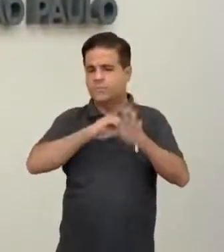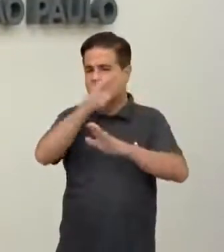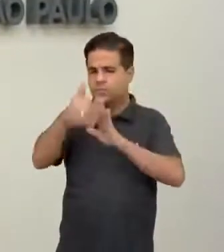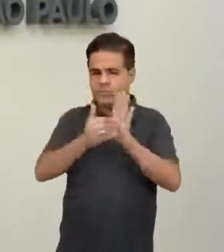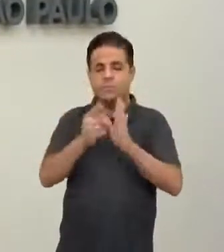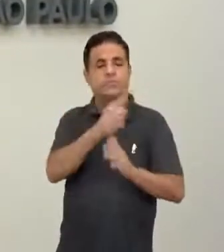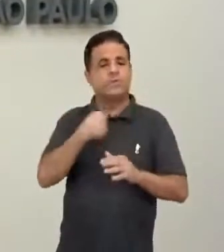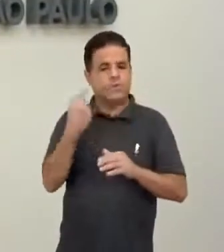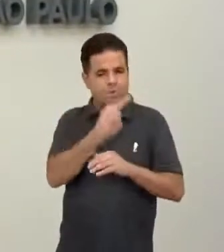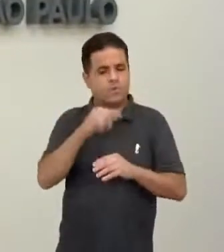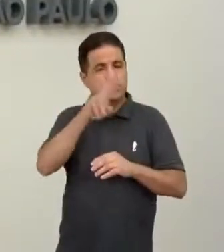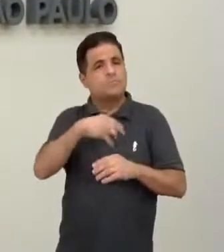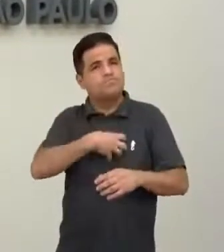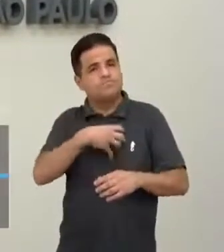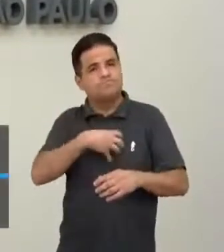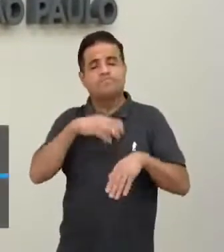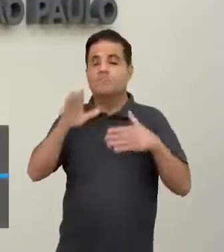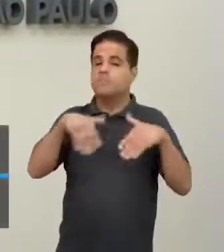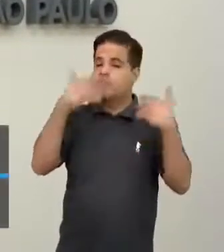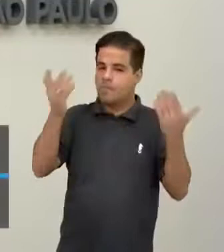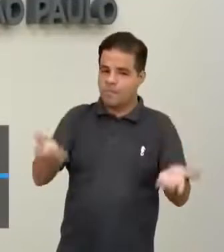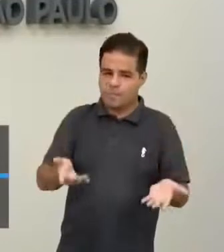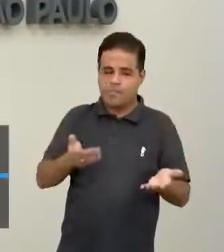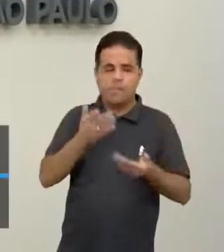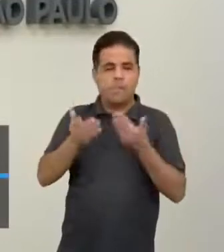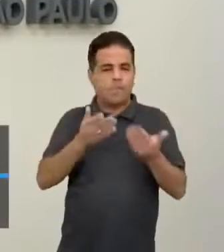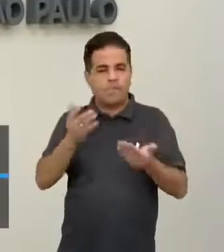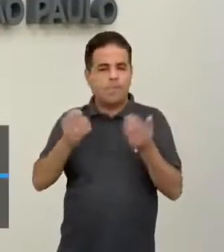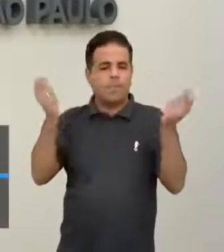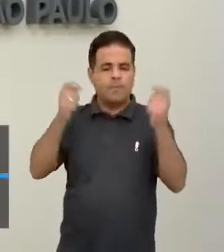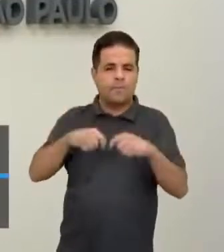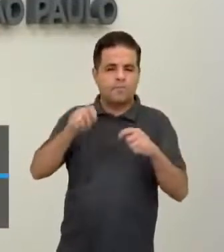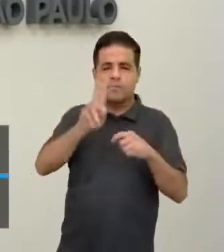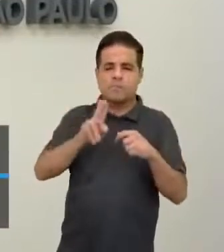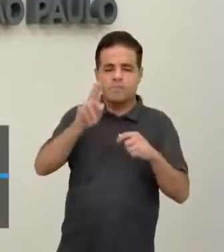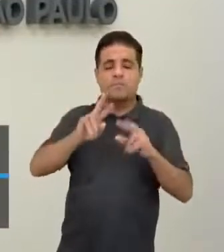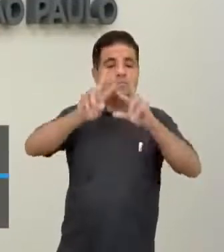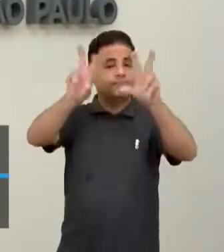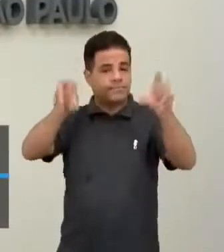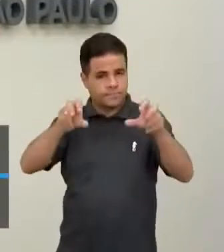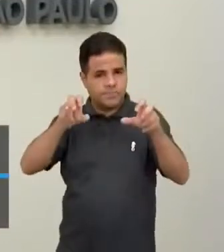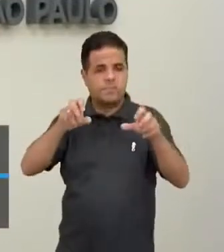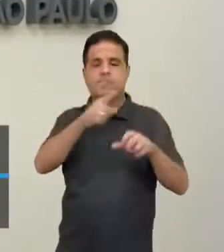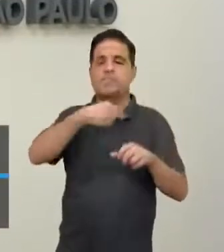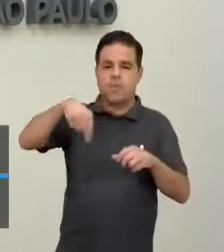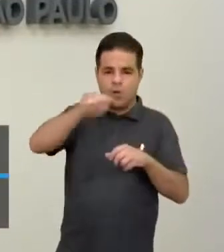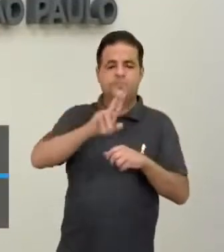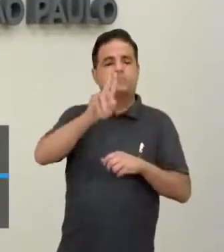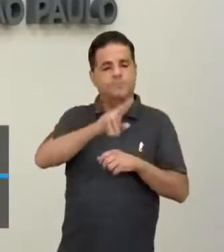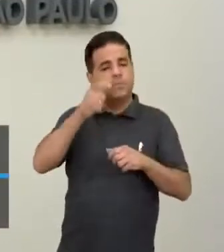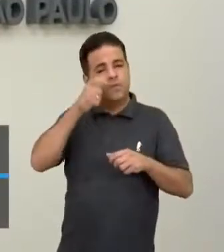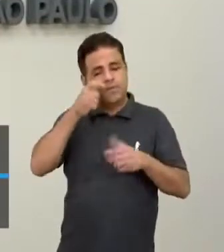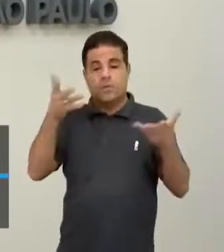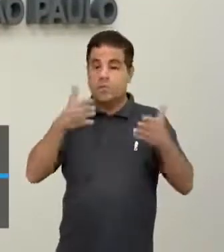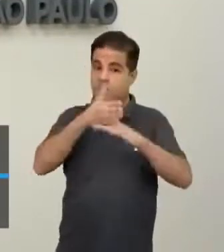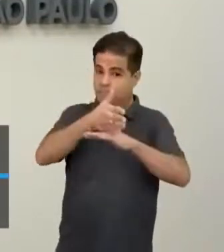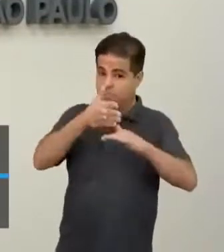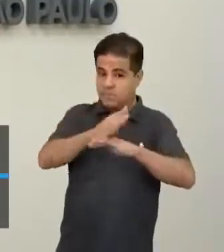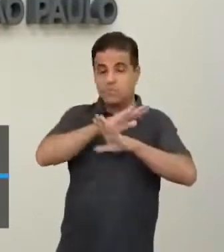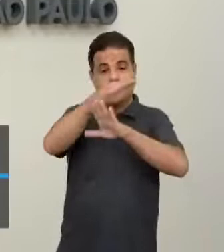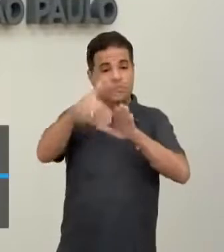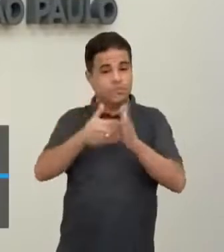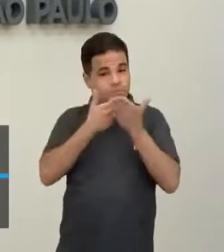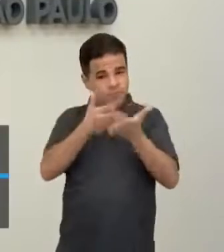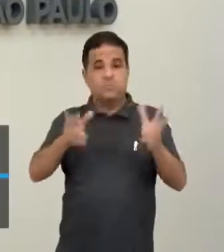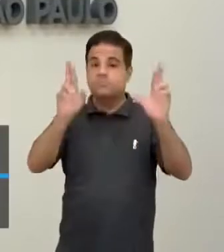gente usa, qual é o sentido, né, como é que isso funciona nos textos. Então a gente vai ver isso hoje com a participação de vocês. Espero